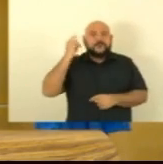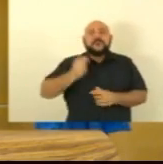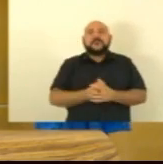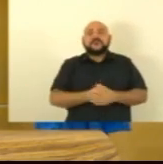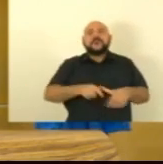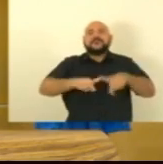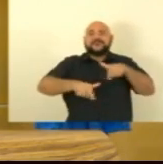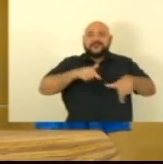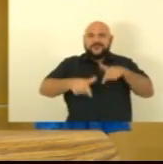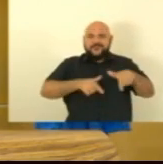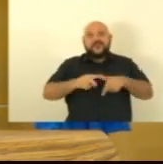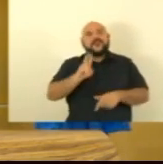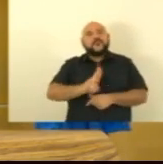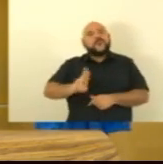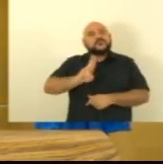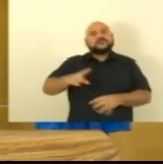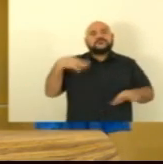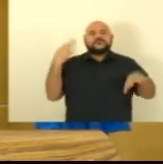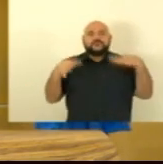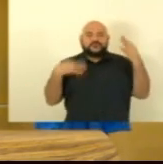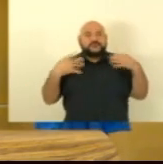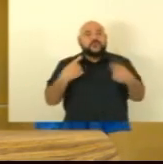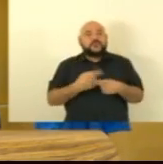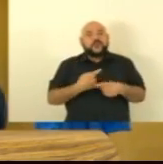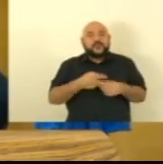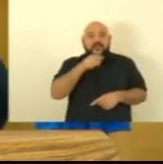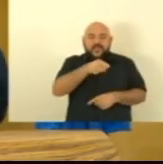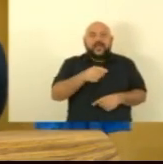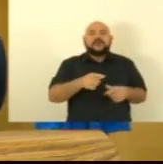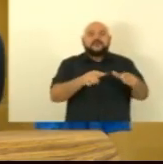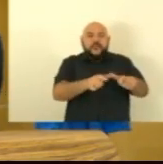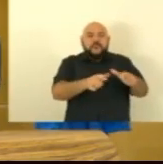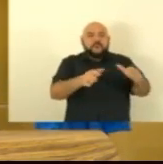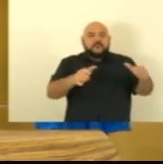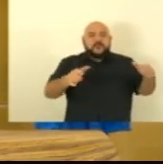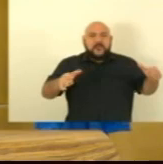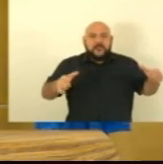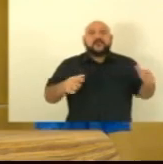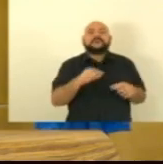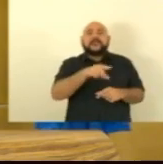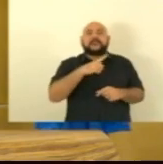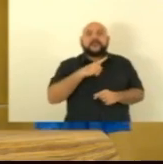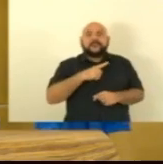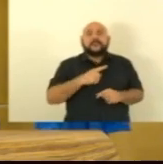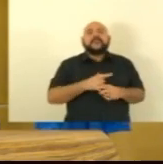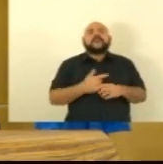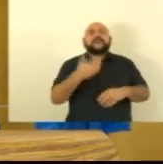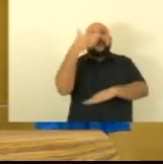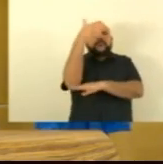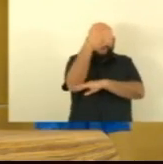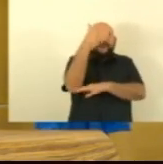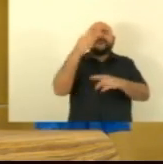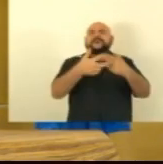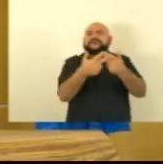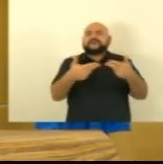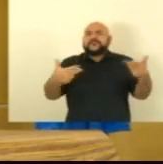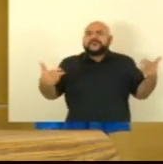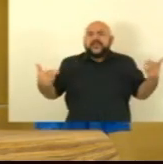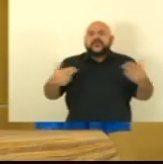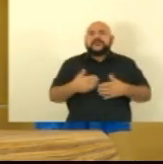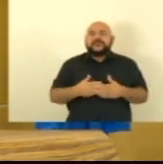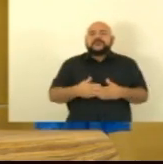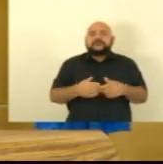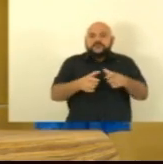aquela região está crescendo em hospedagens, está crescendo em cafés especiais, está crescendo na produção